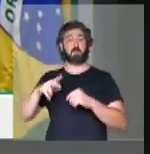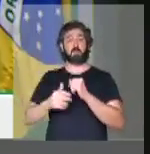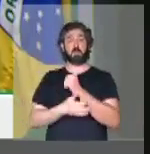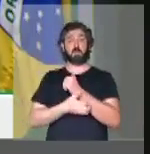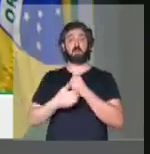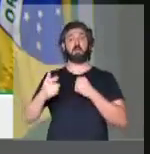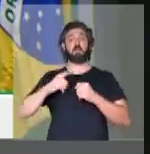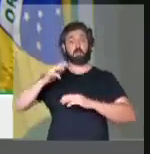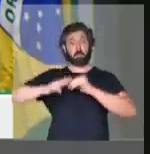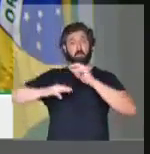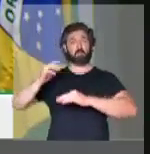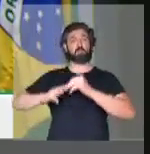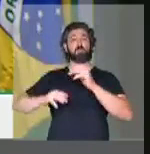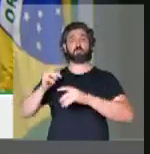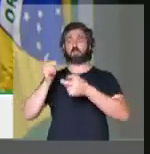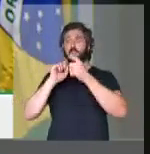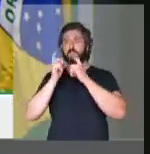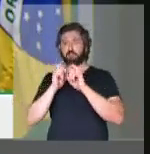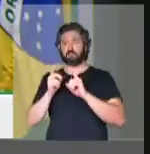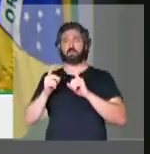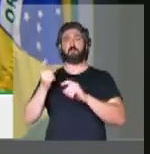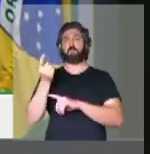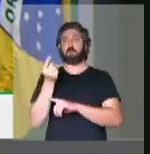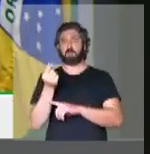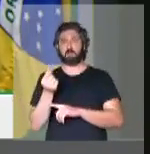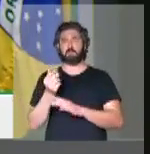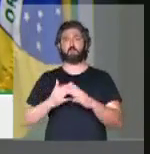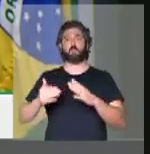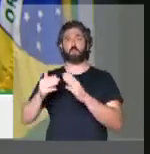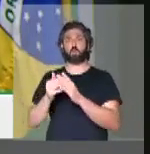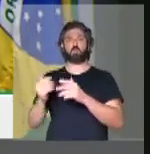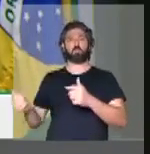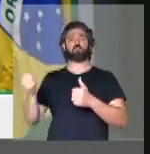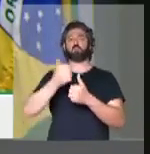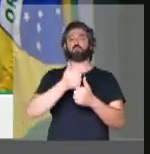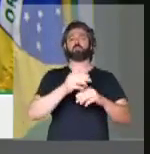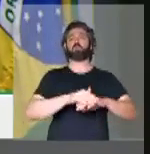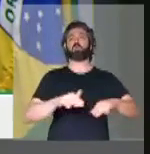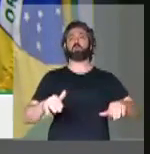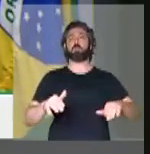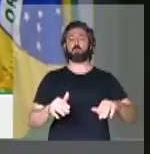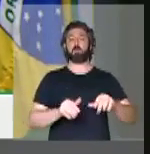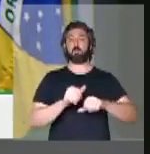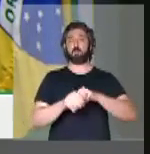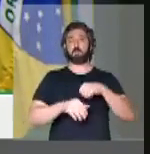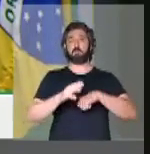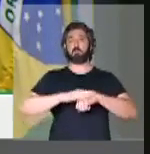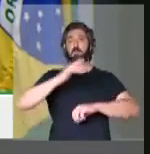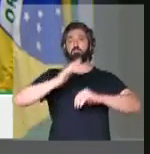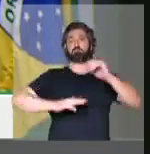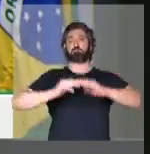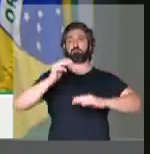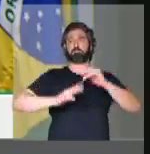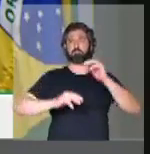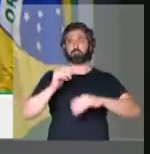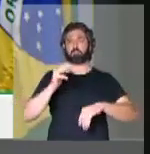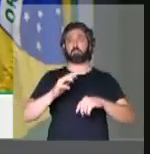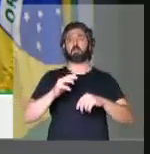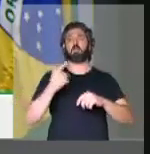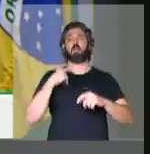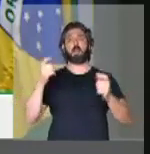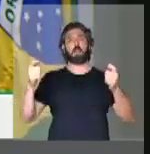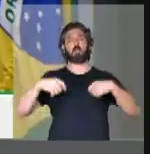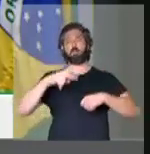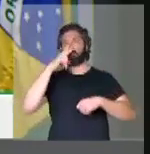de recursos humanos, gerenciais e financeiros para substituí-las e torná-las mais eficientes,